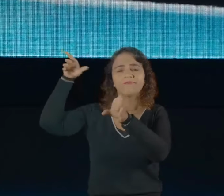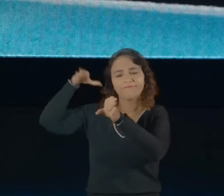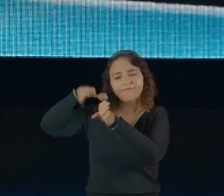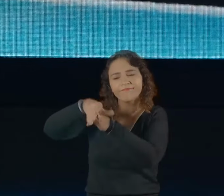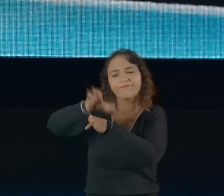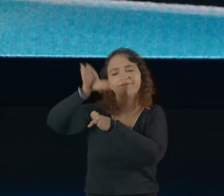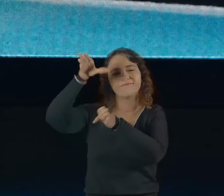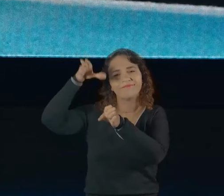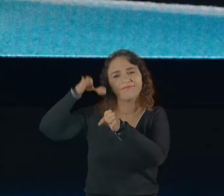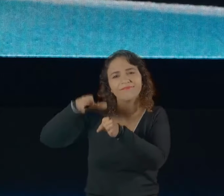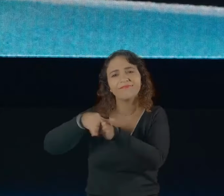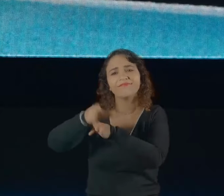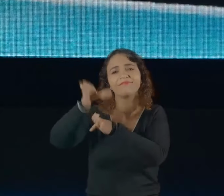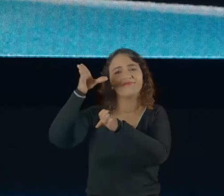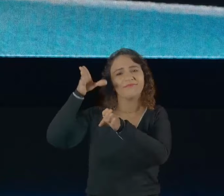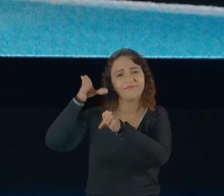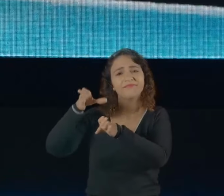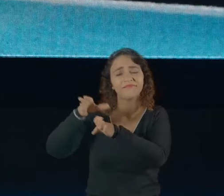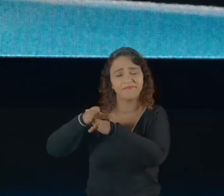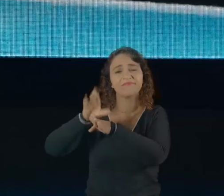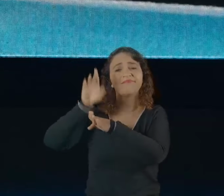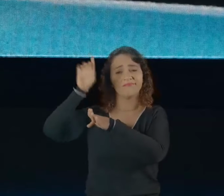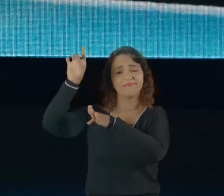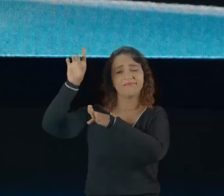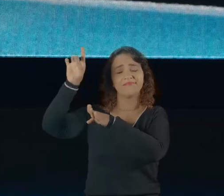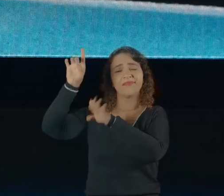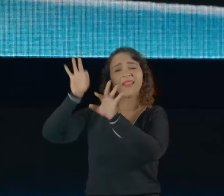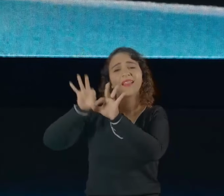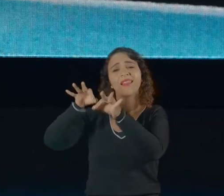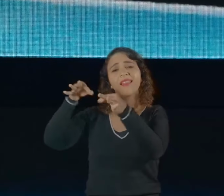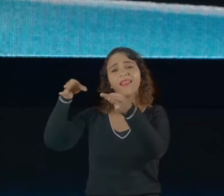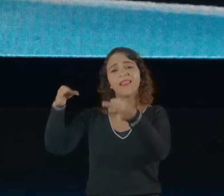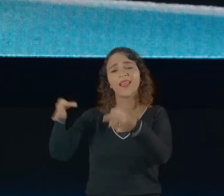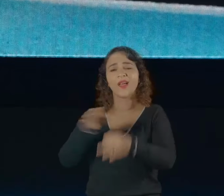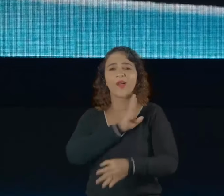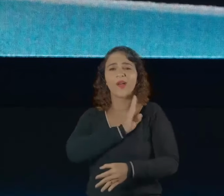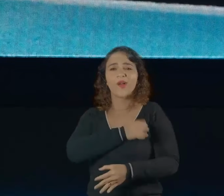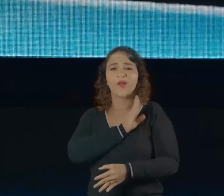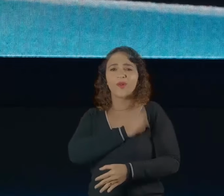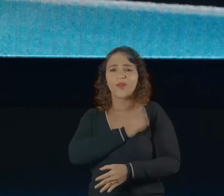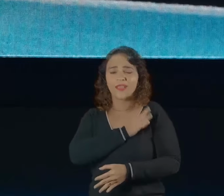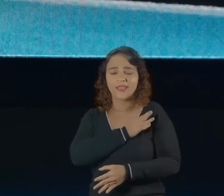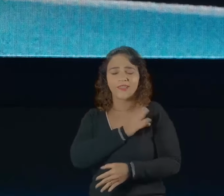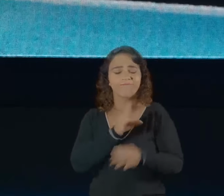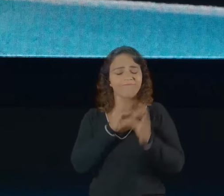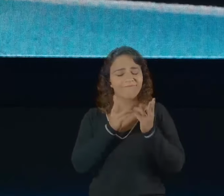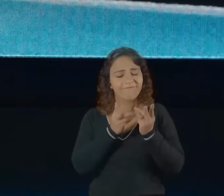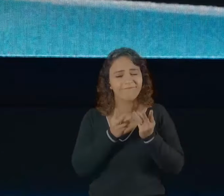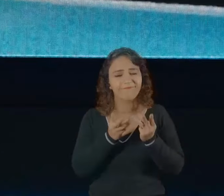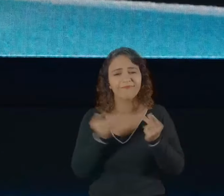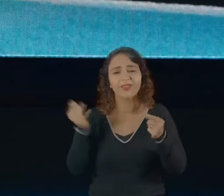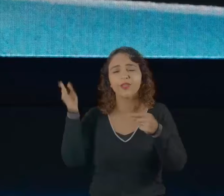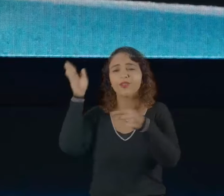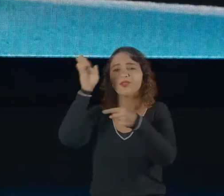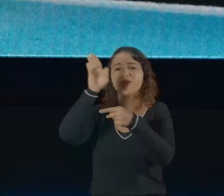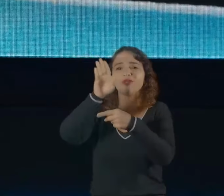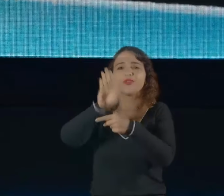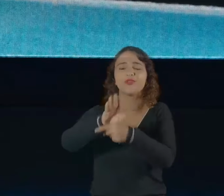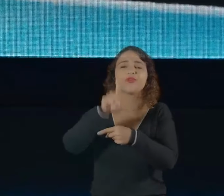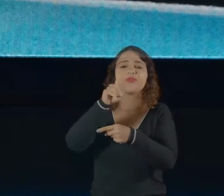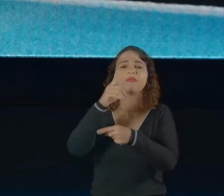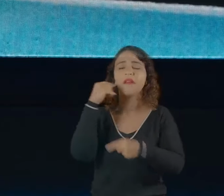manso e humilde de coração, e achareis descansos para as vossas almas.